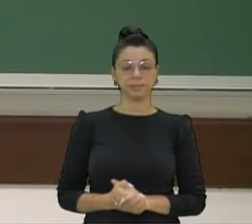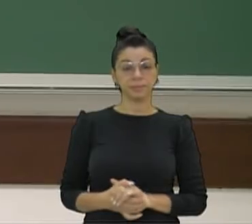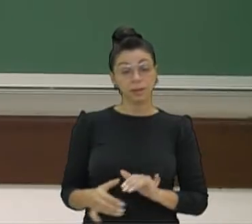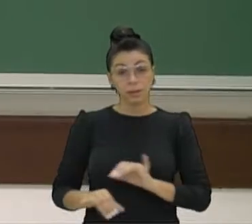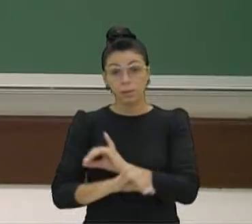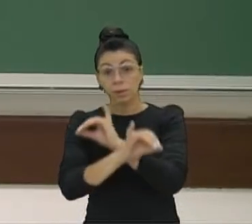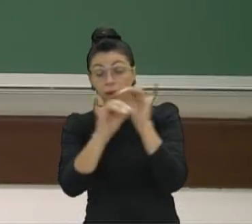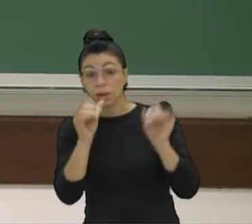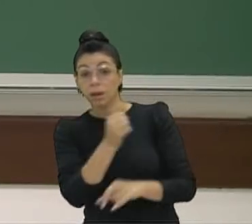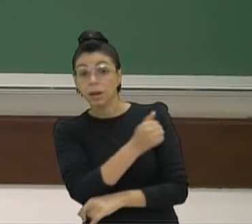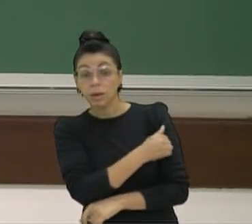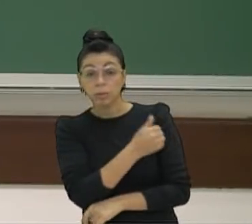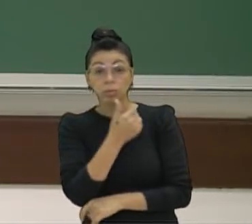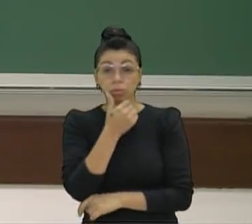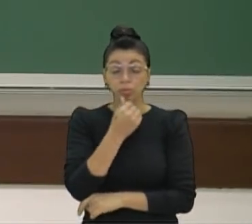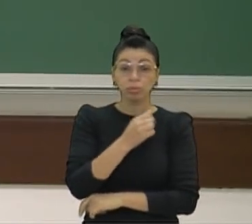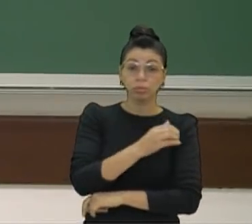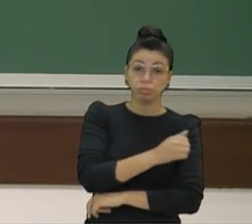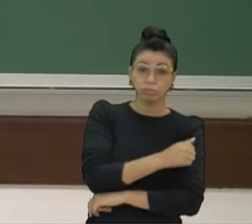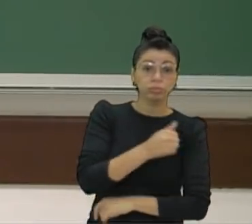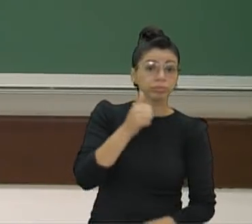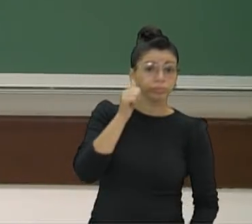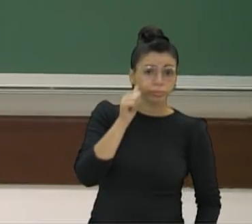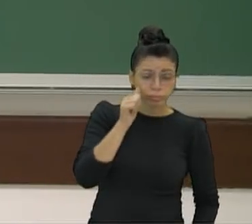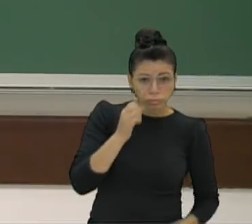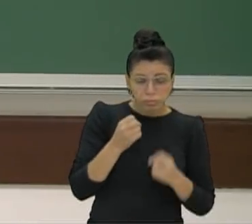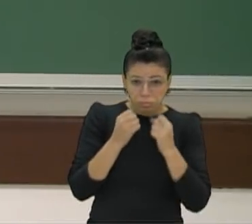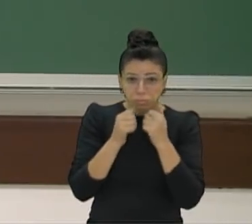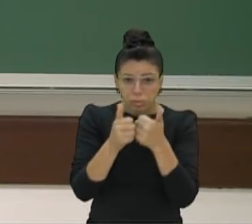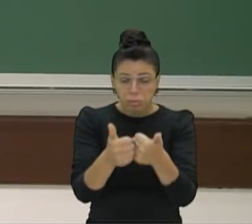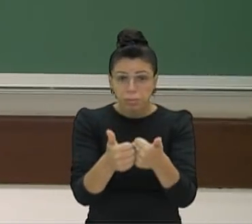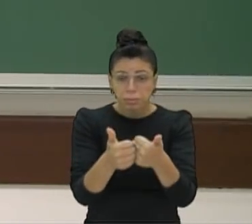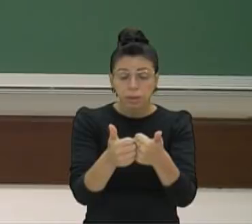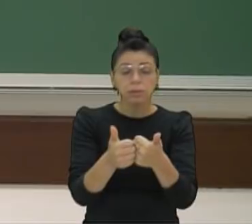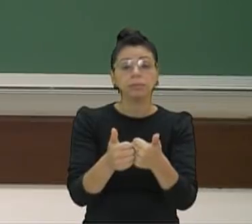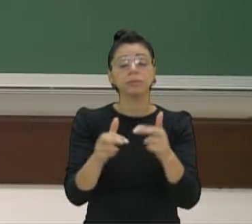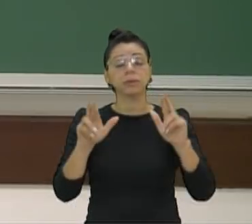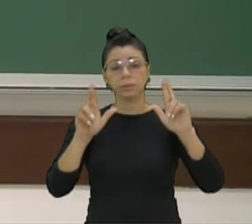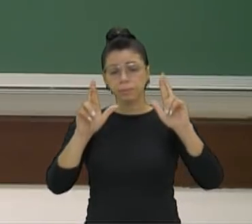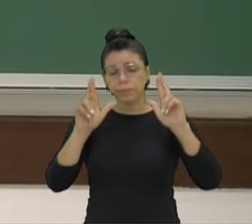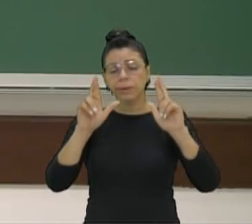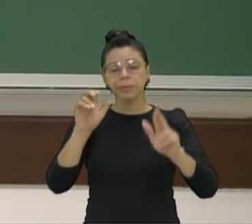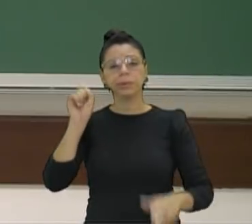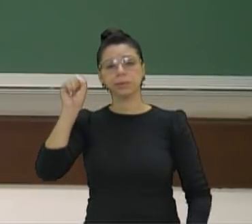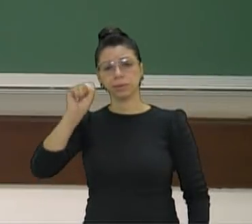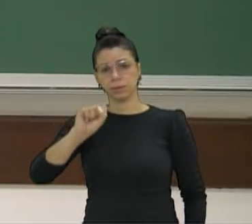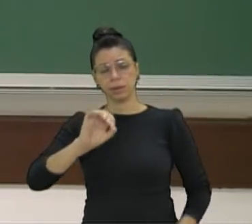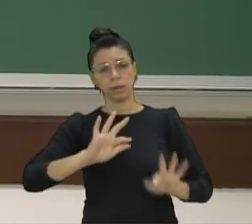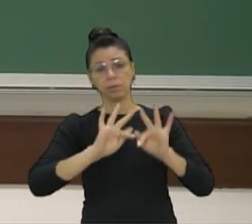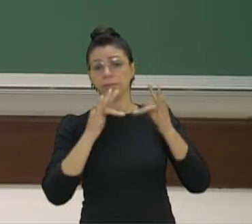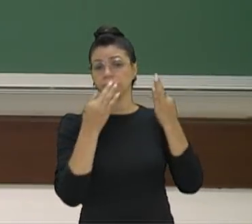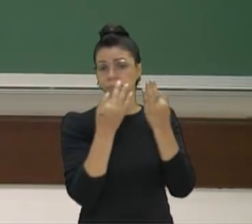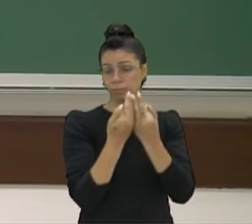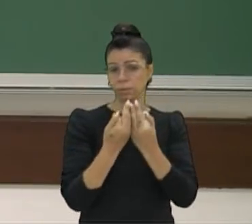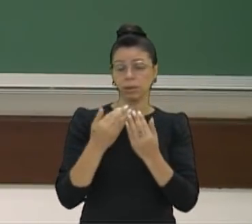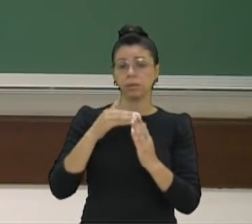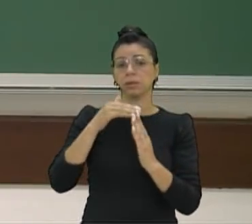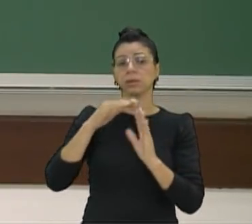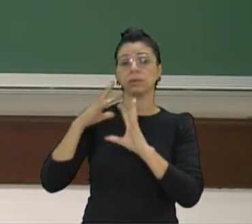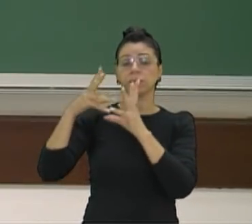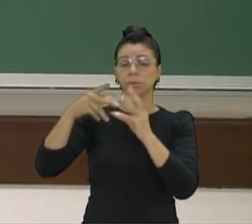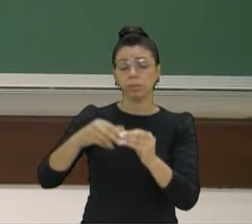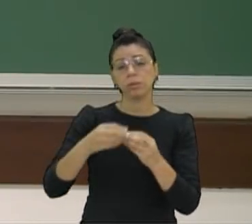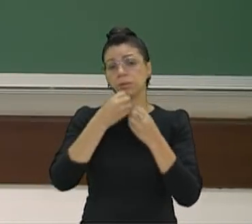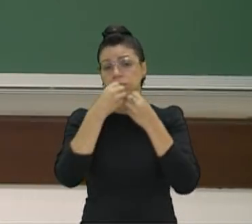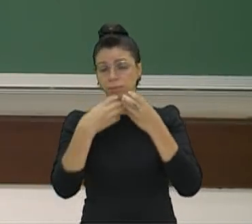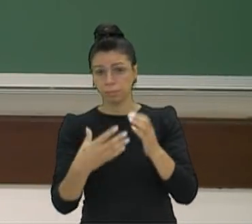Olá, alunos e alunas, tudo bem? Espero que sim, que vocês, suas famílias, todos estejam bem. Sejam